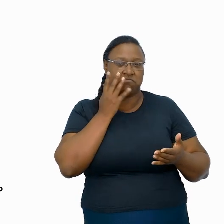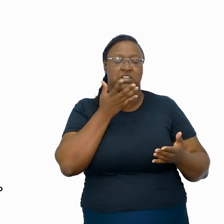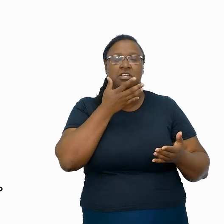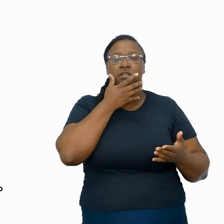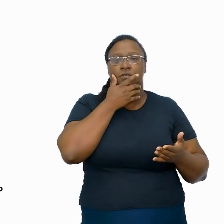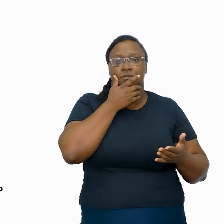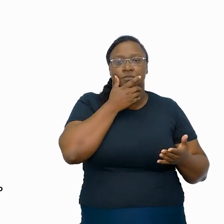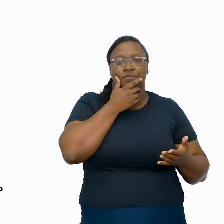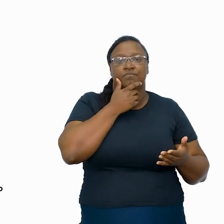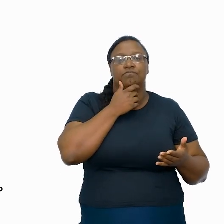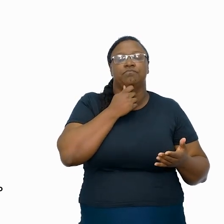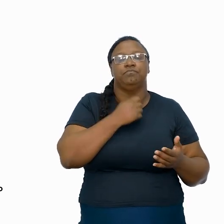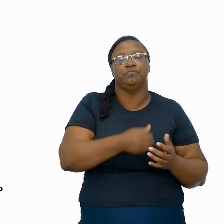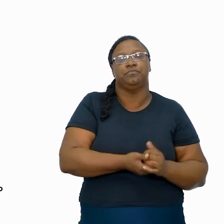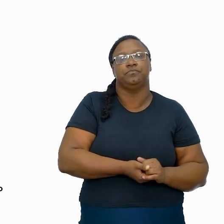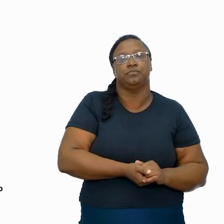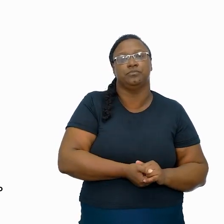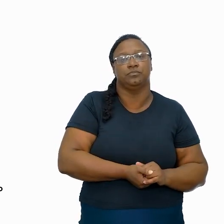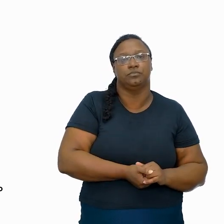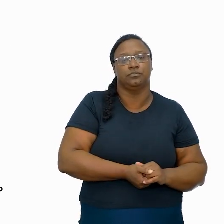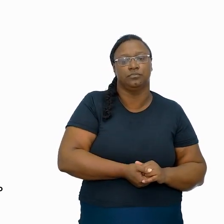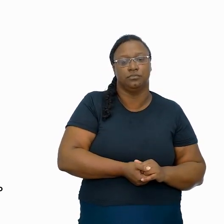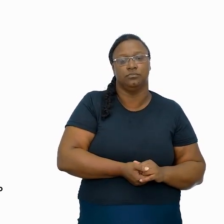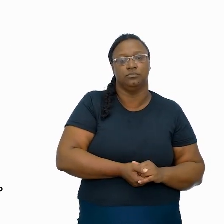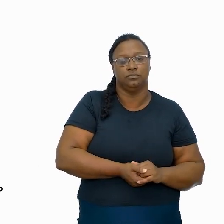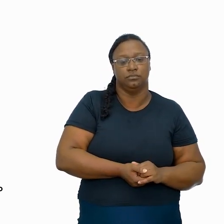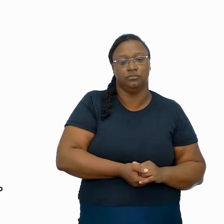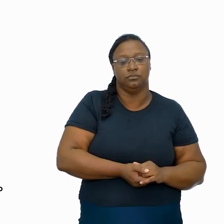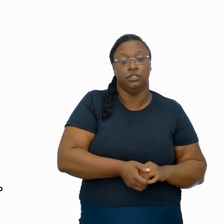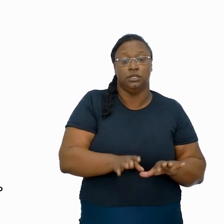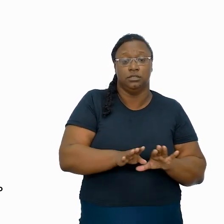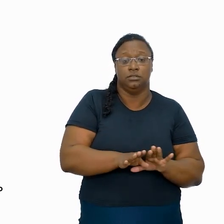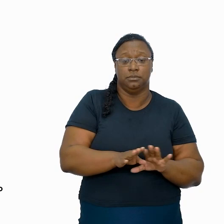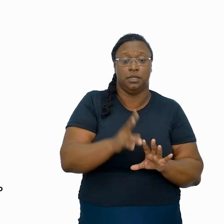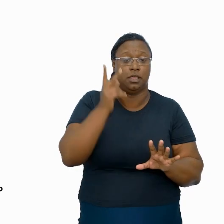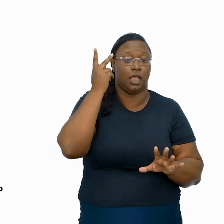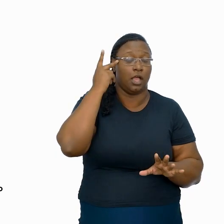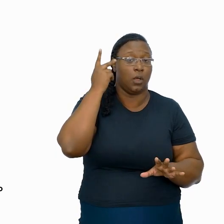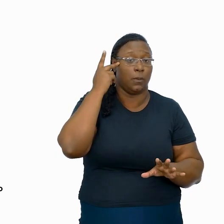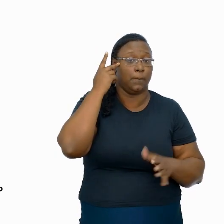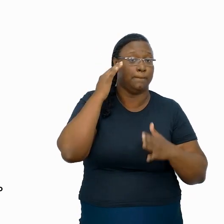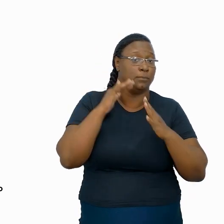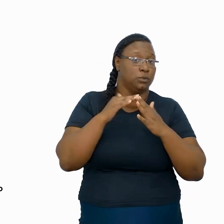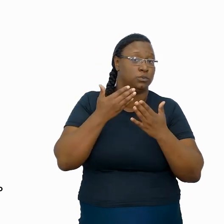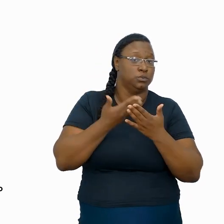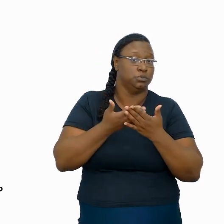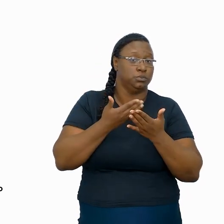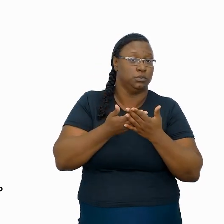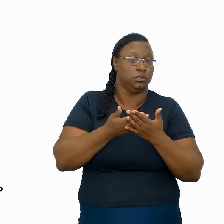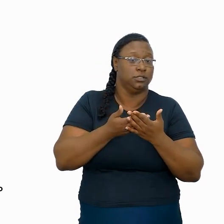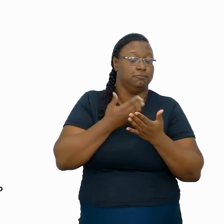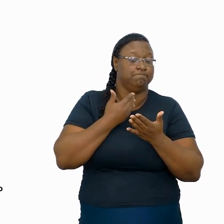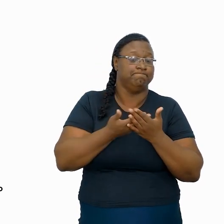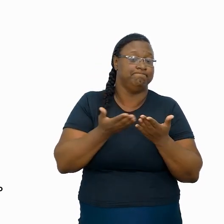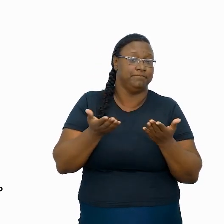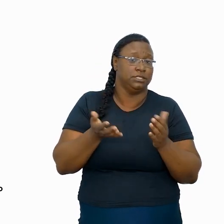ela antecedeu, né, o nosso São Paulo Faz Escola, que bebeu muito dela,